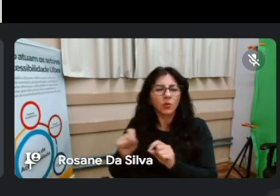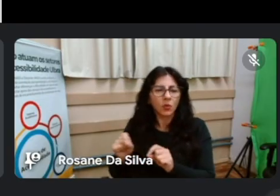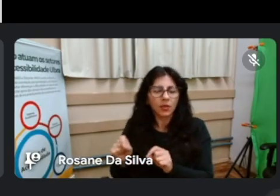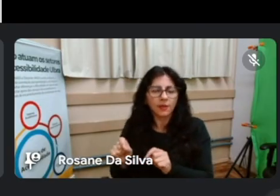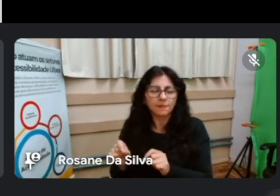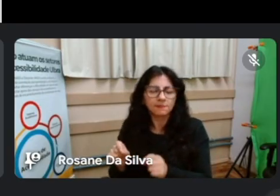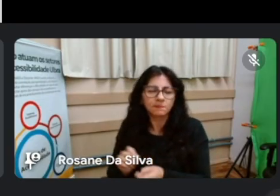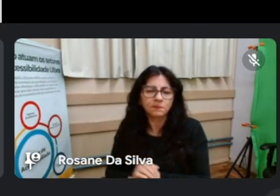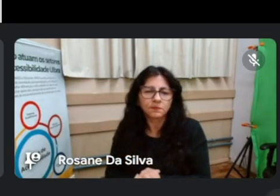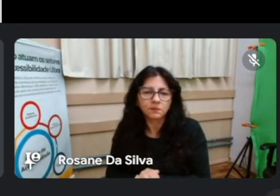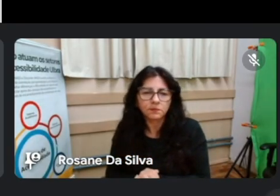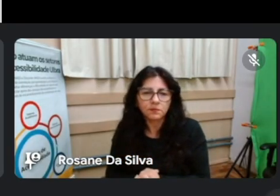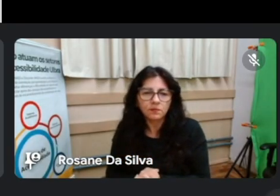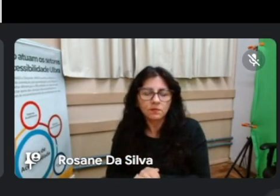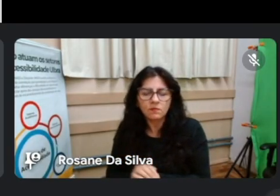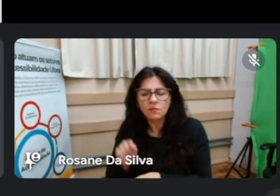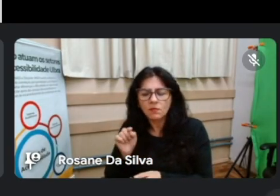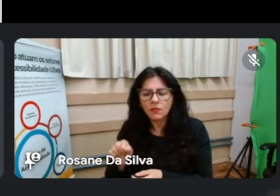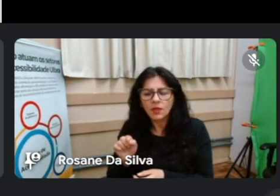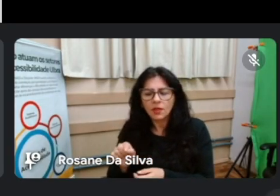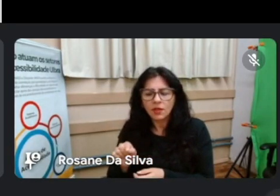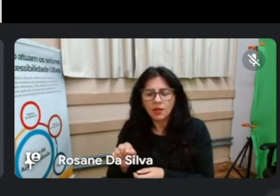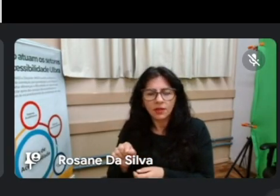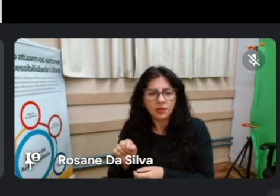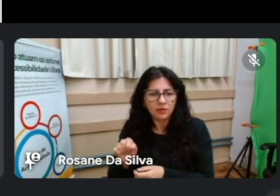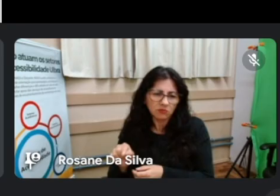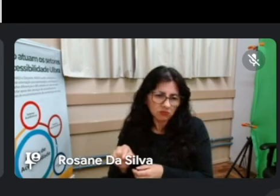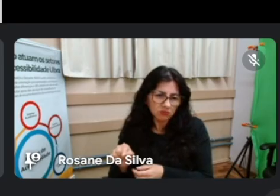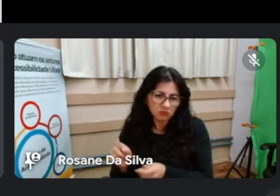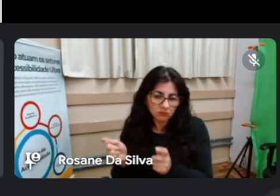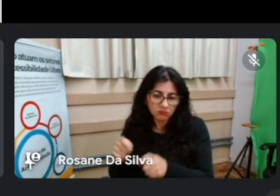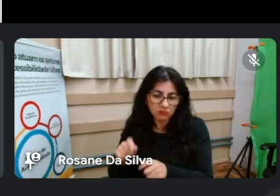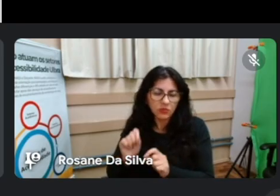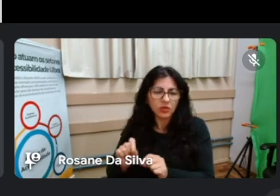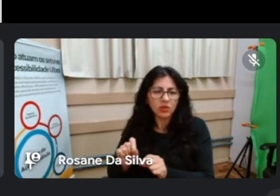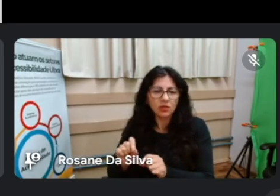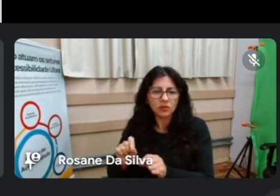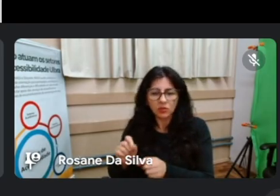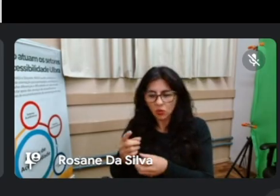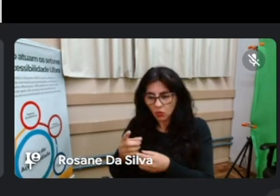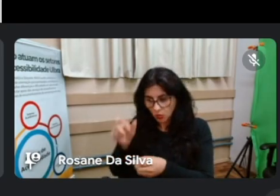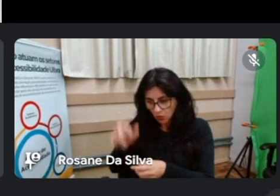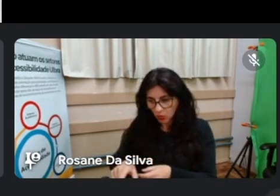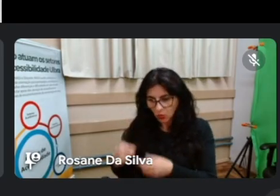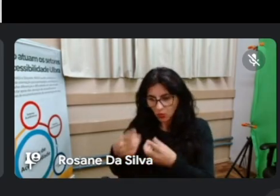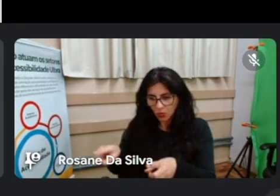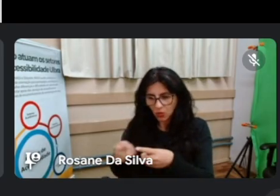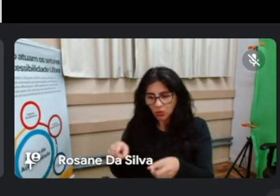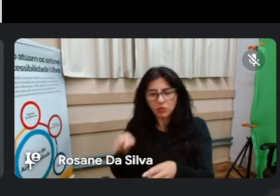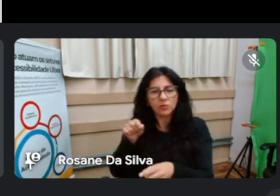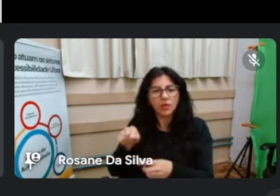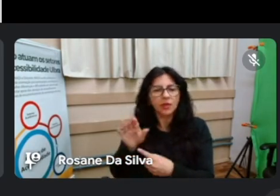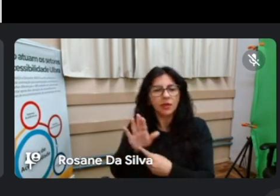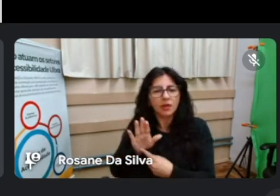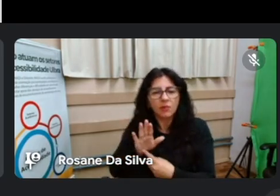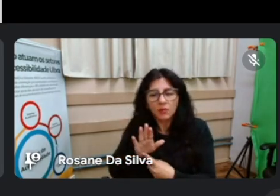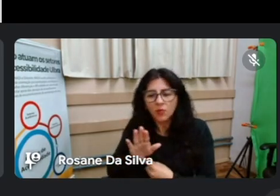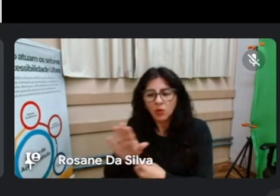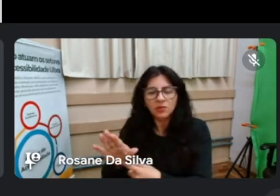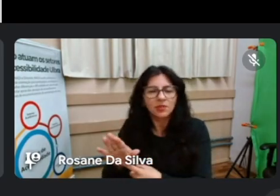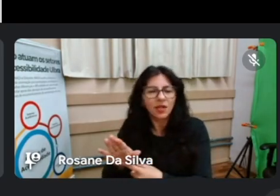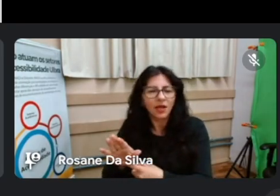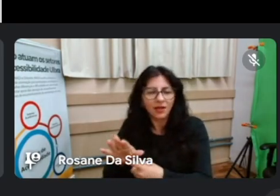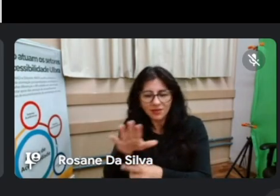um imperativo para que o músico pudesse transmitir eh Por meios digitais e